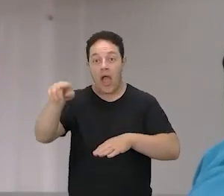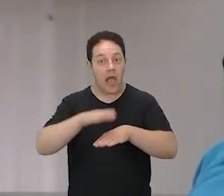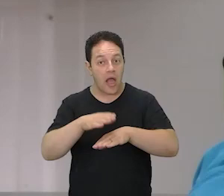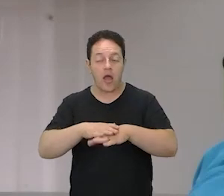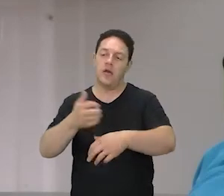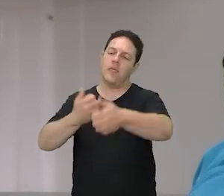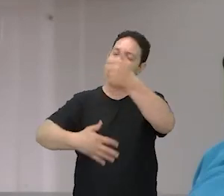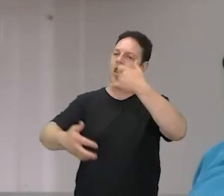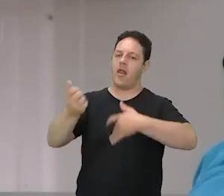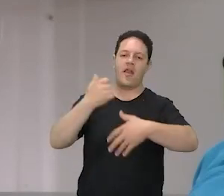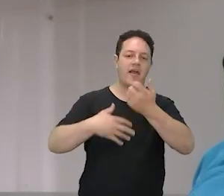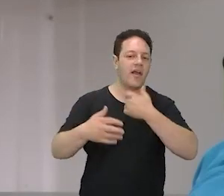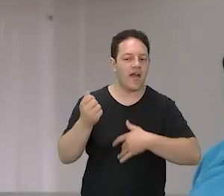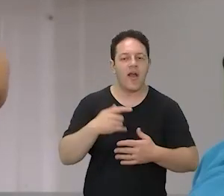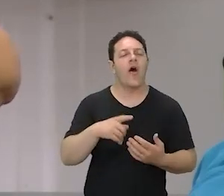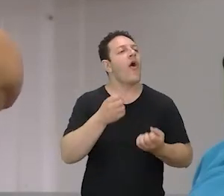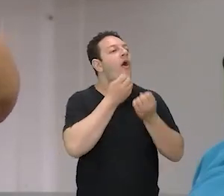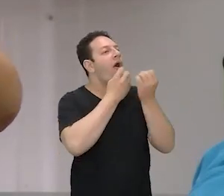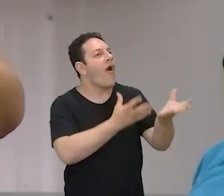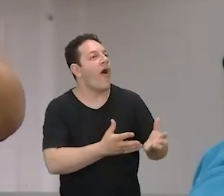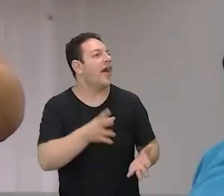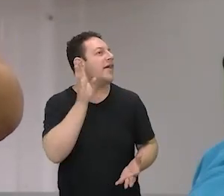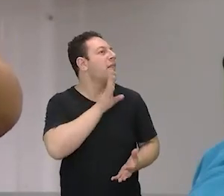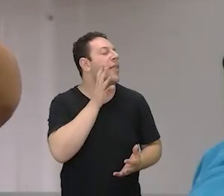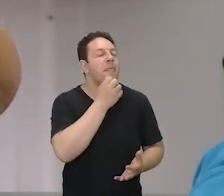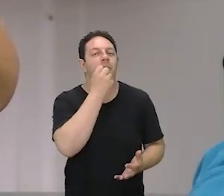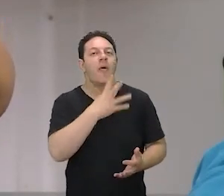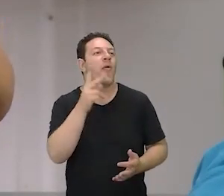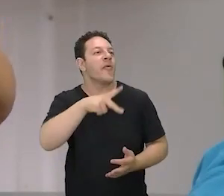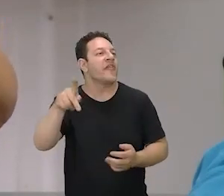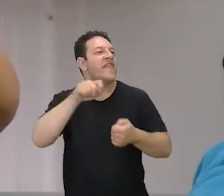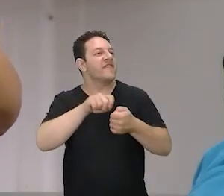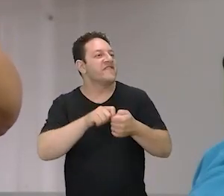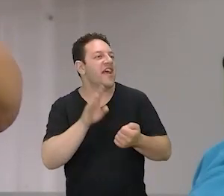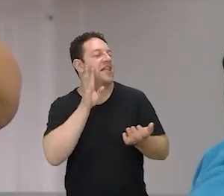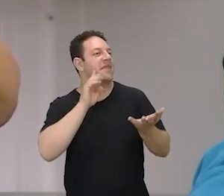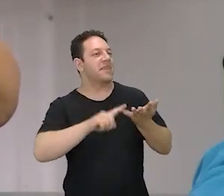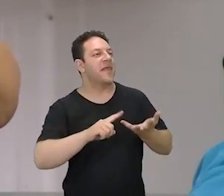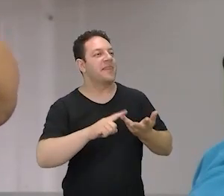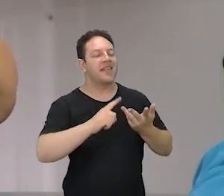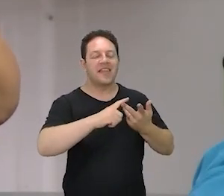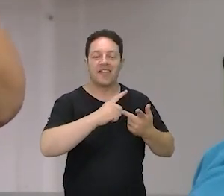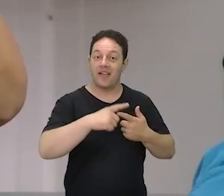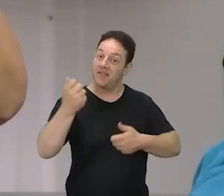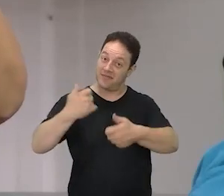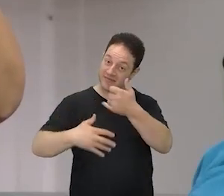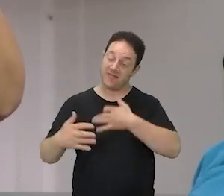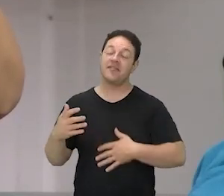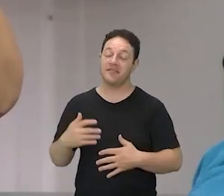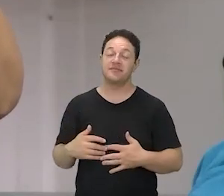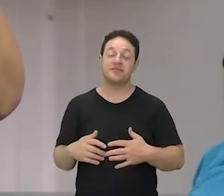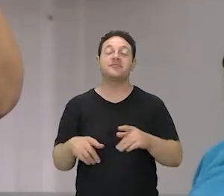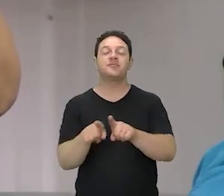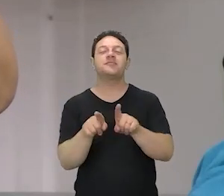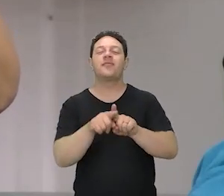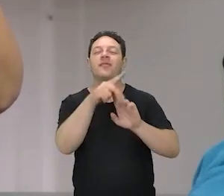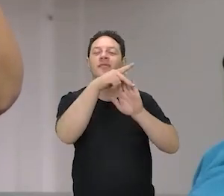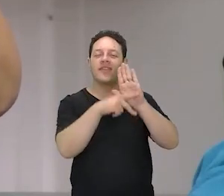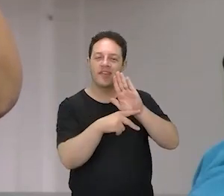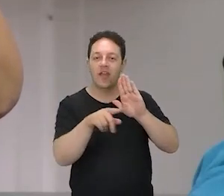trazendo, eles nos contam, nossa, isso foi bacana. Inclusive, na escolha do projeto, quando a gente foi ouvir,